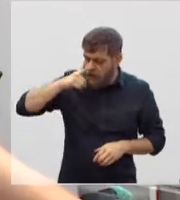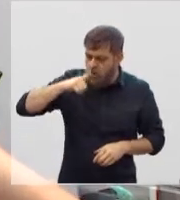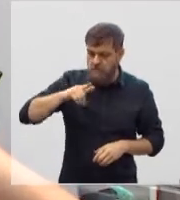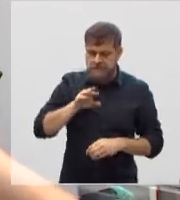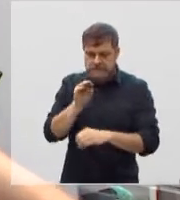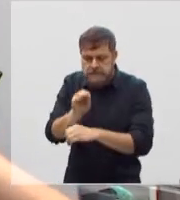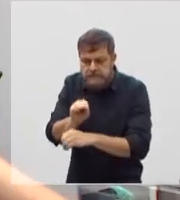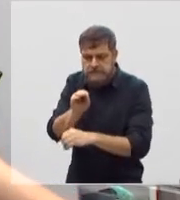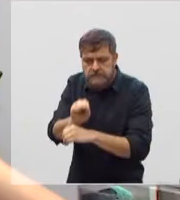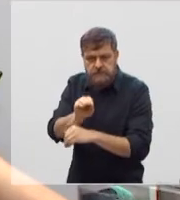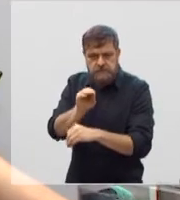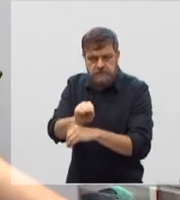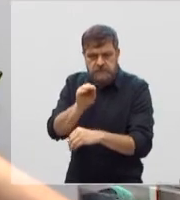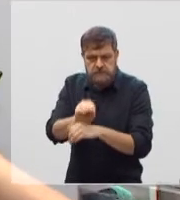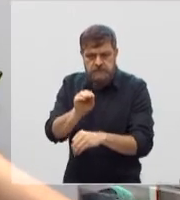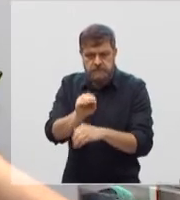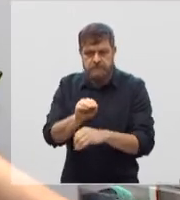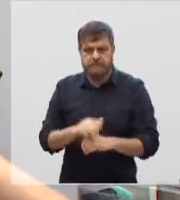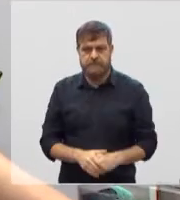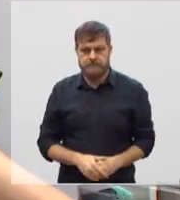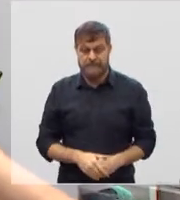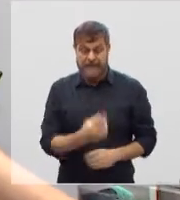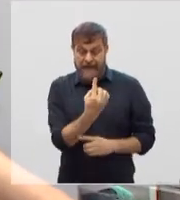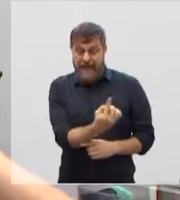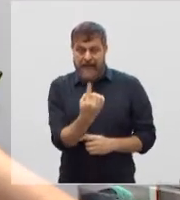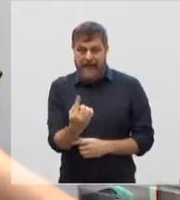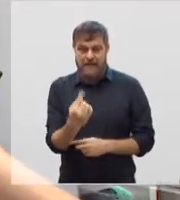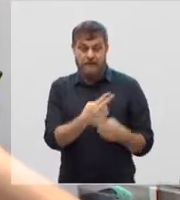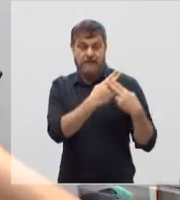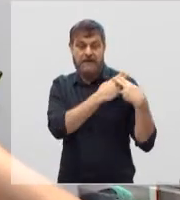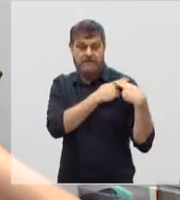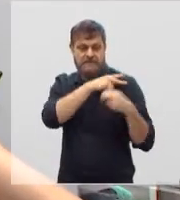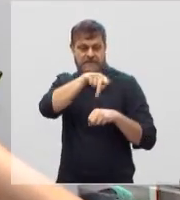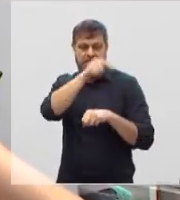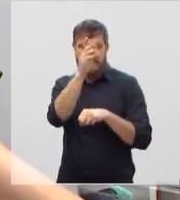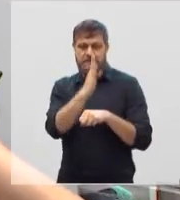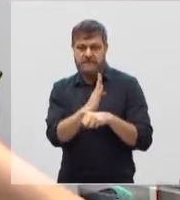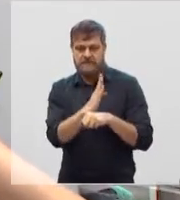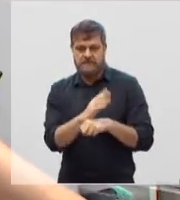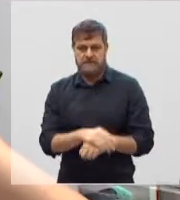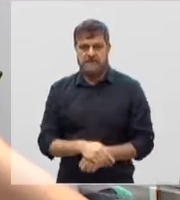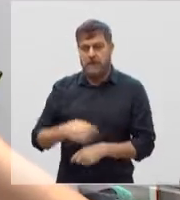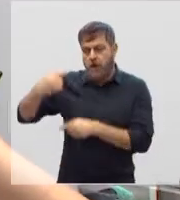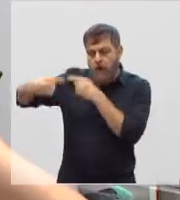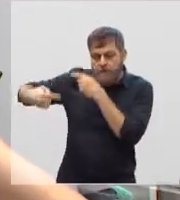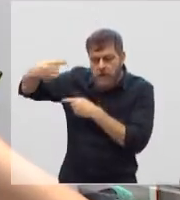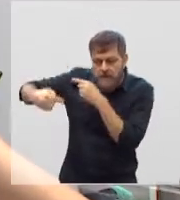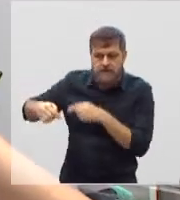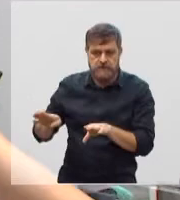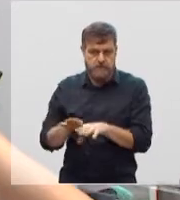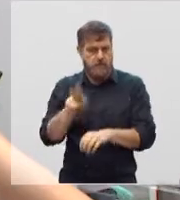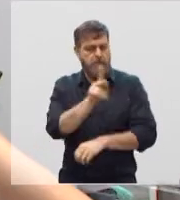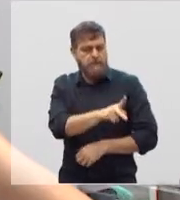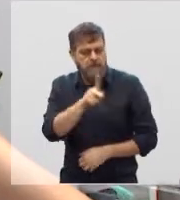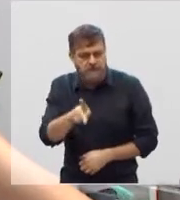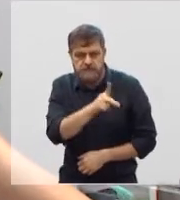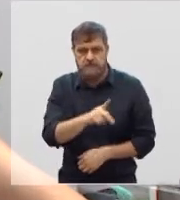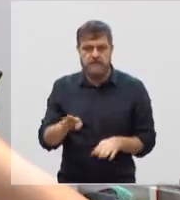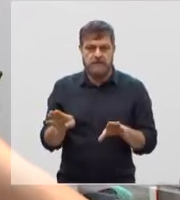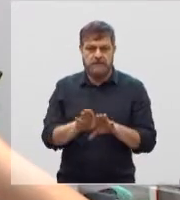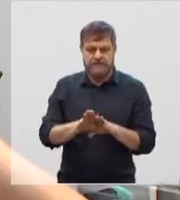maneira alcançados e todos vão então ser responsáveis pela nação. Os políticos,